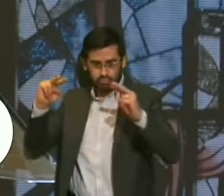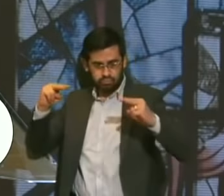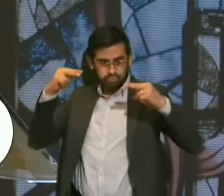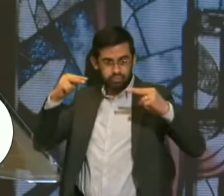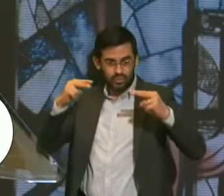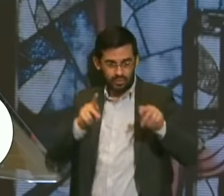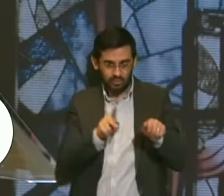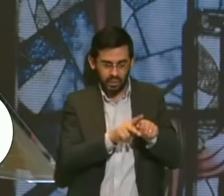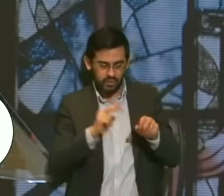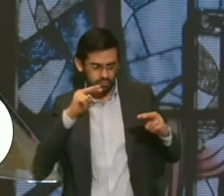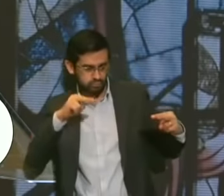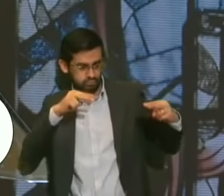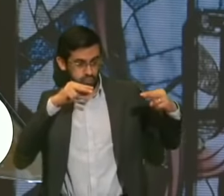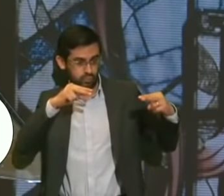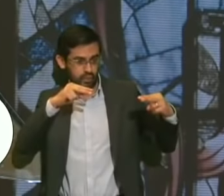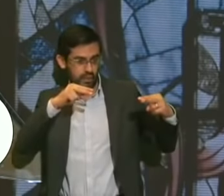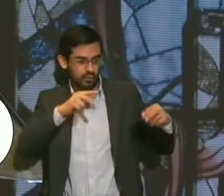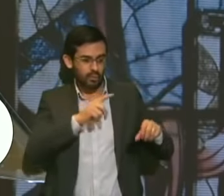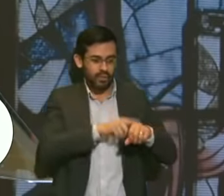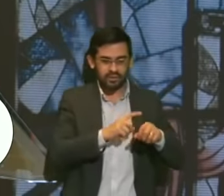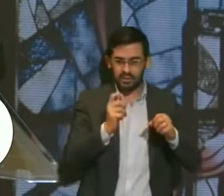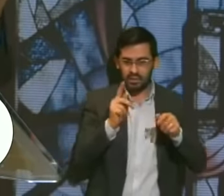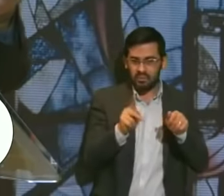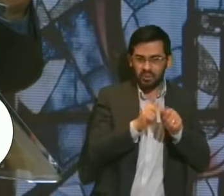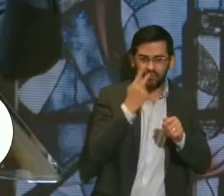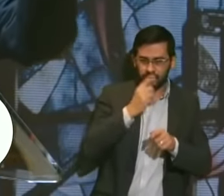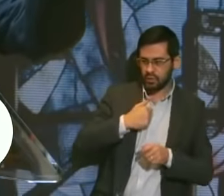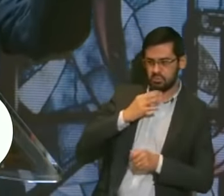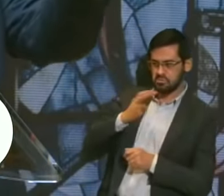no pátio da casa, enquanto Jesus